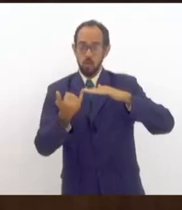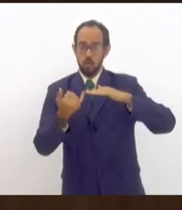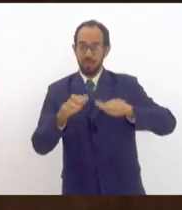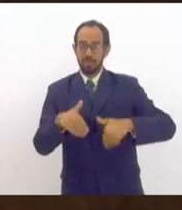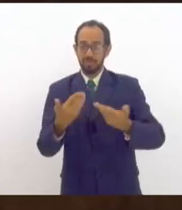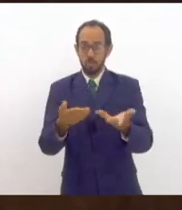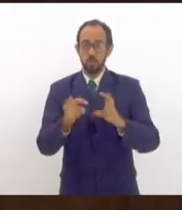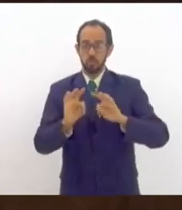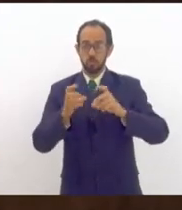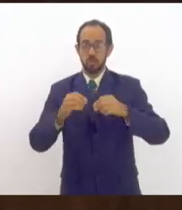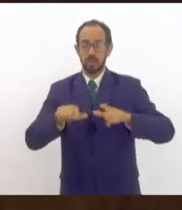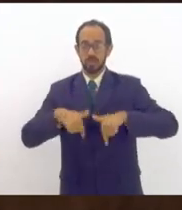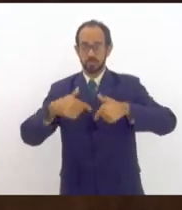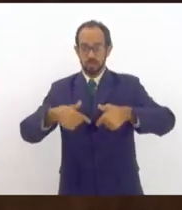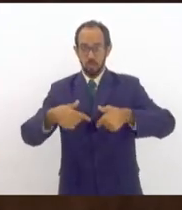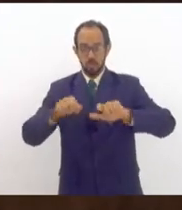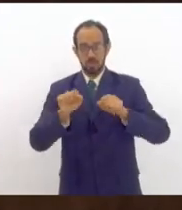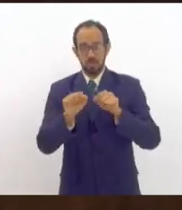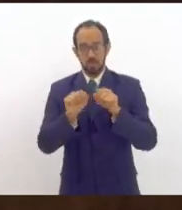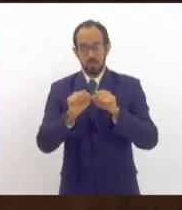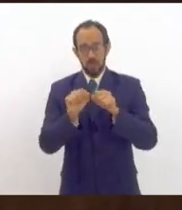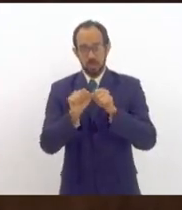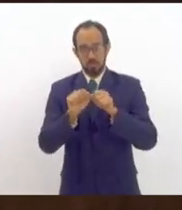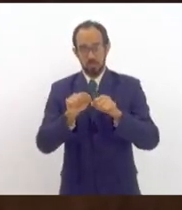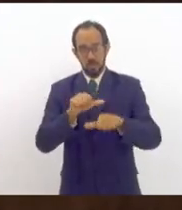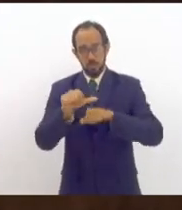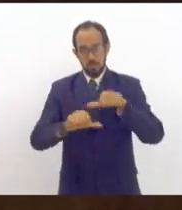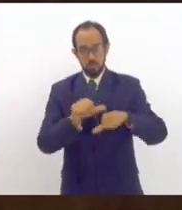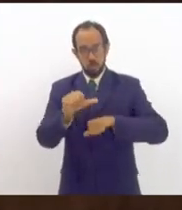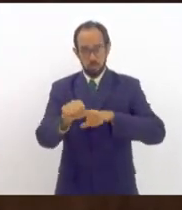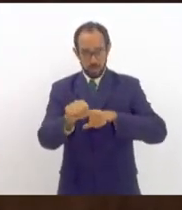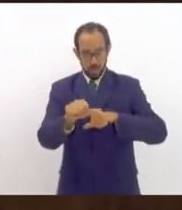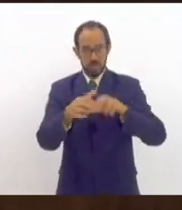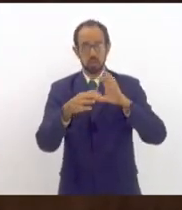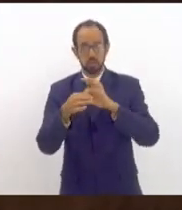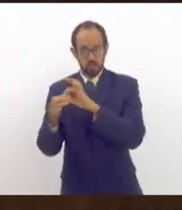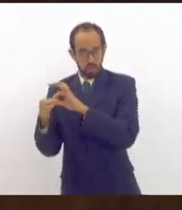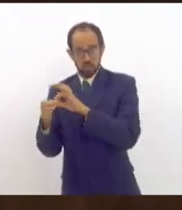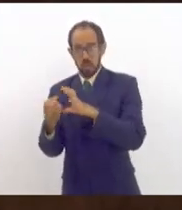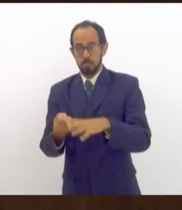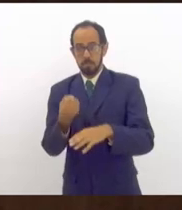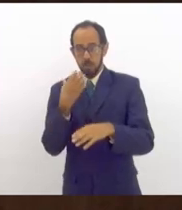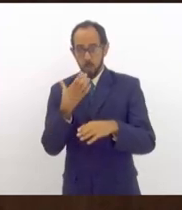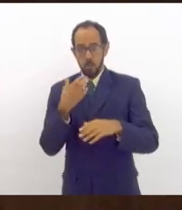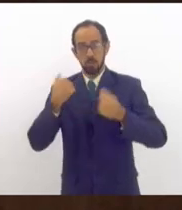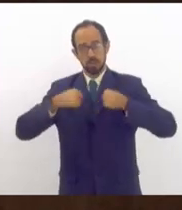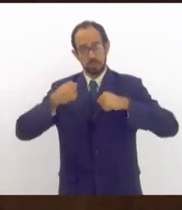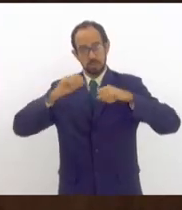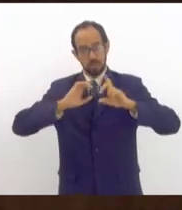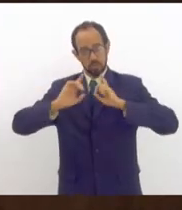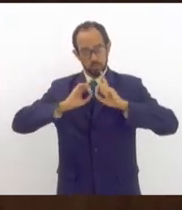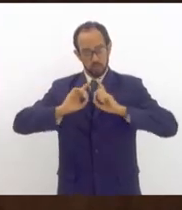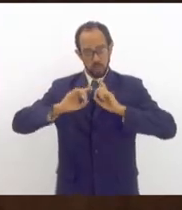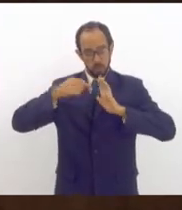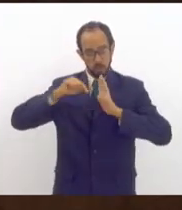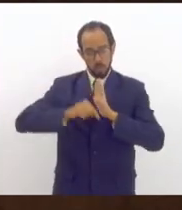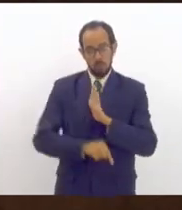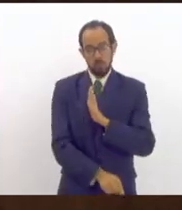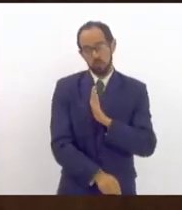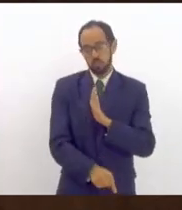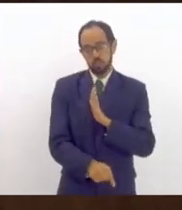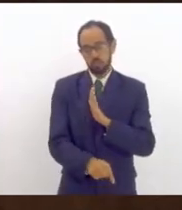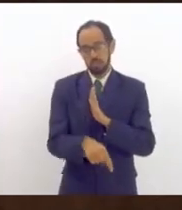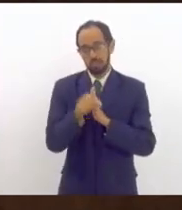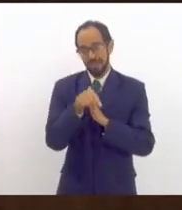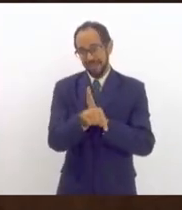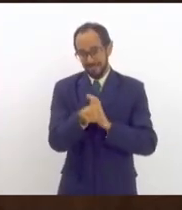esta casa apresenta para reverter esse quadro É bem-vinda e precisa ser discutida precisa ser profundamente discutida e